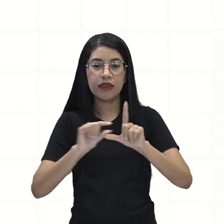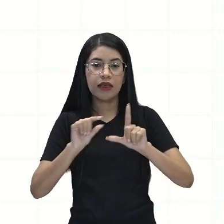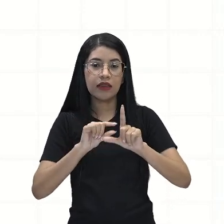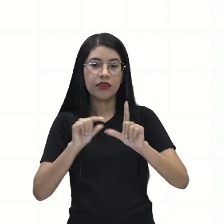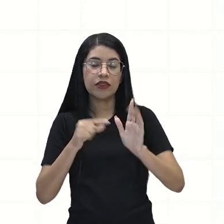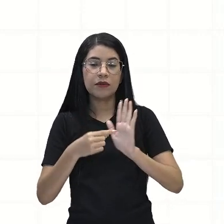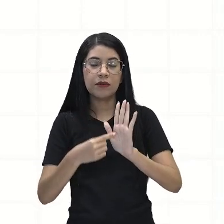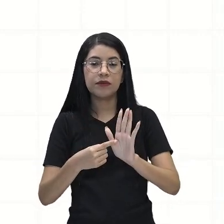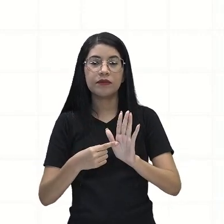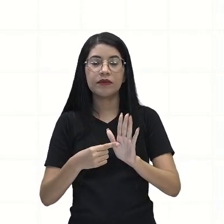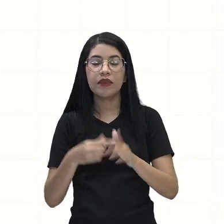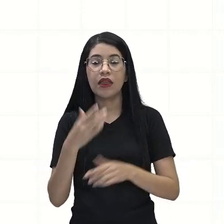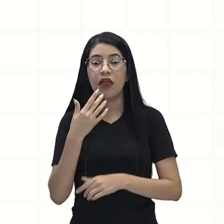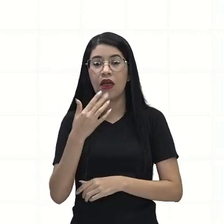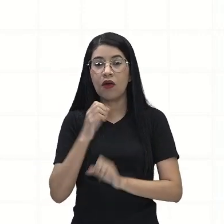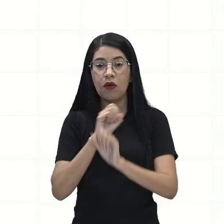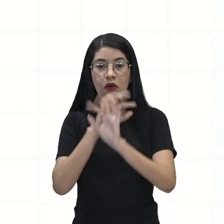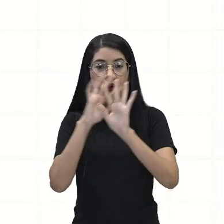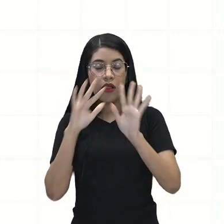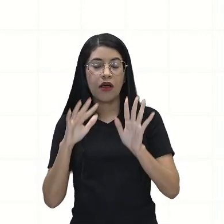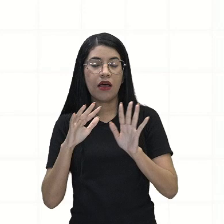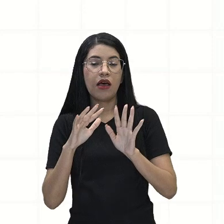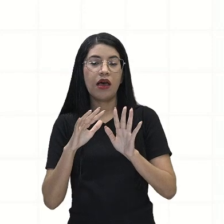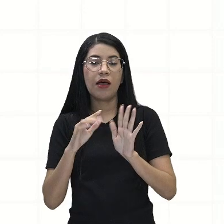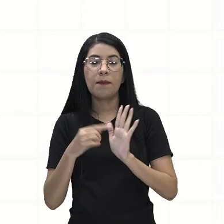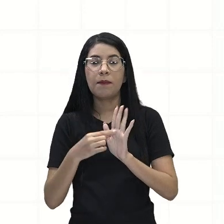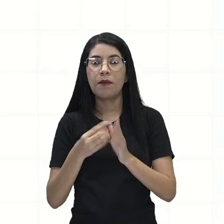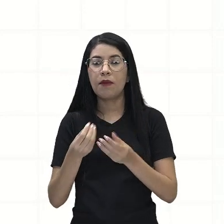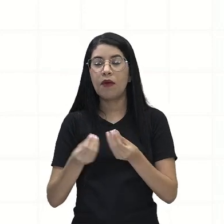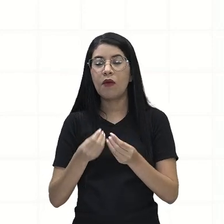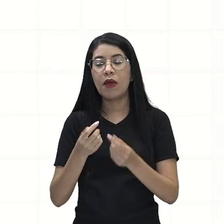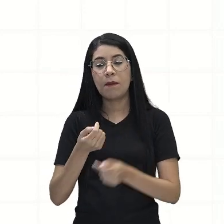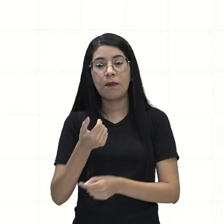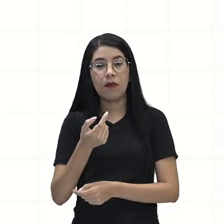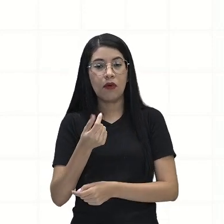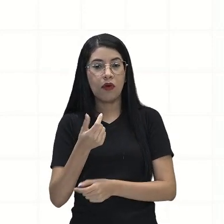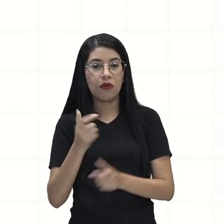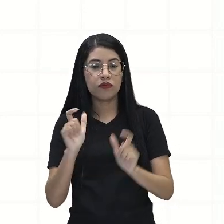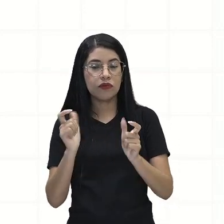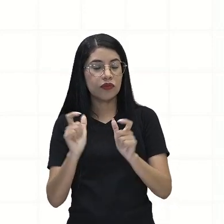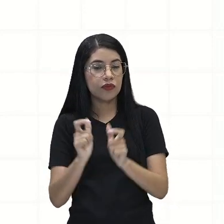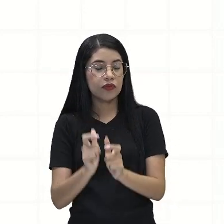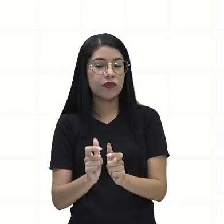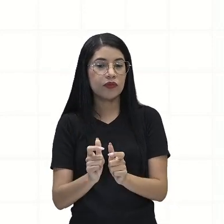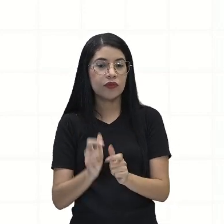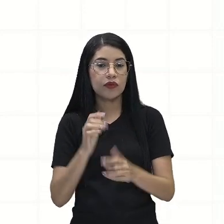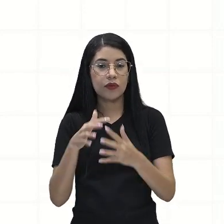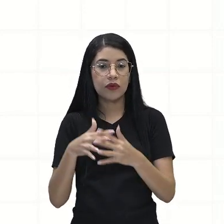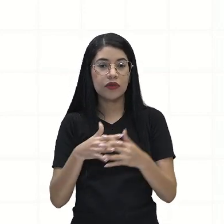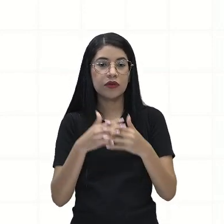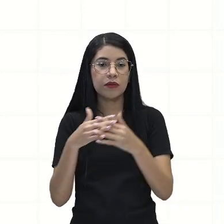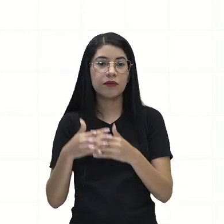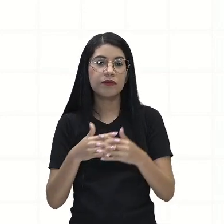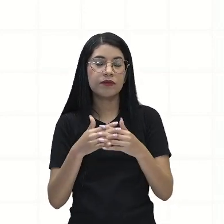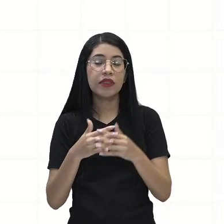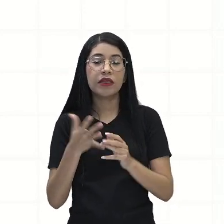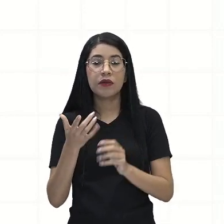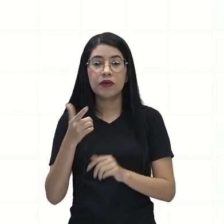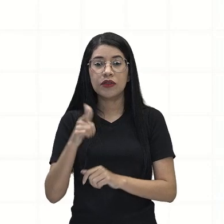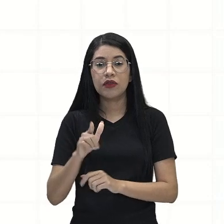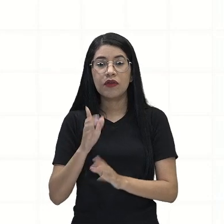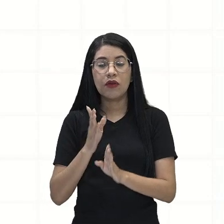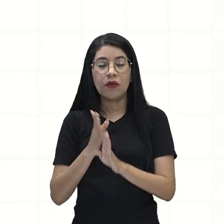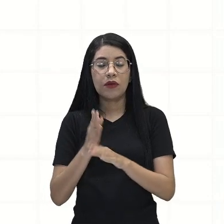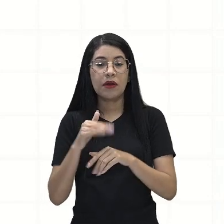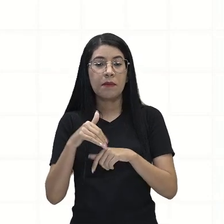as cores mais claras é onde a gente encontra uma baixa densidade de rede de transporte. E mais uma vez a gente vai